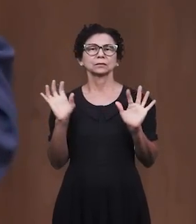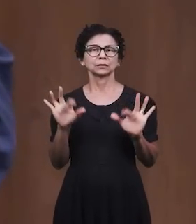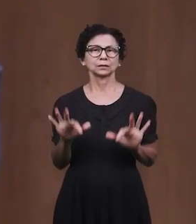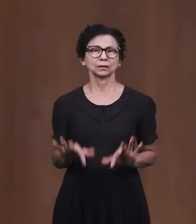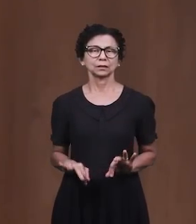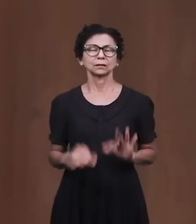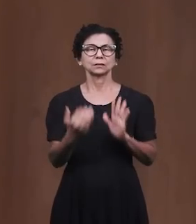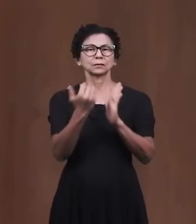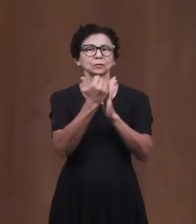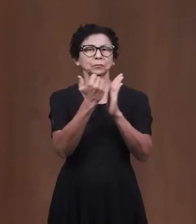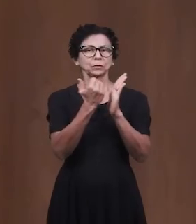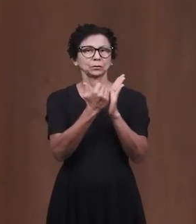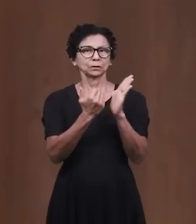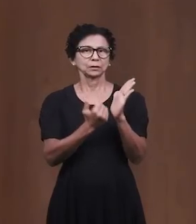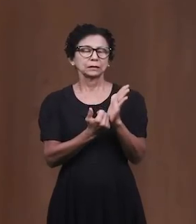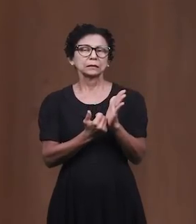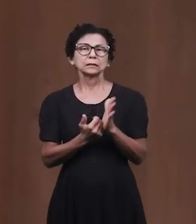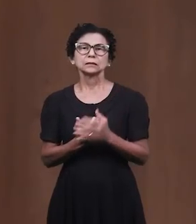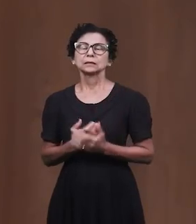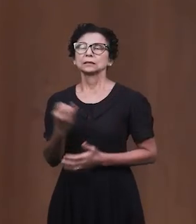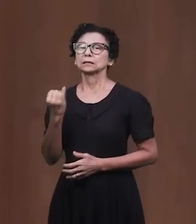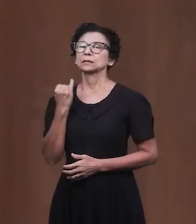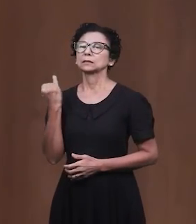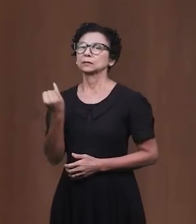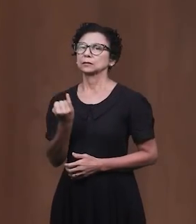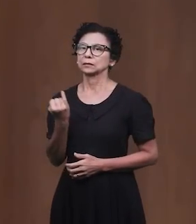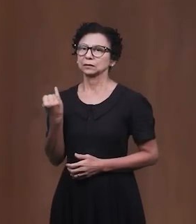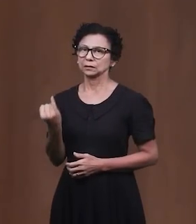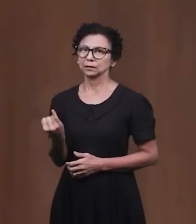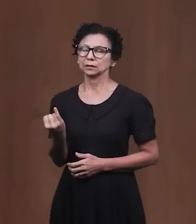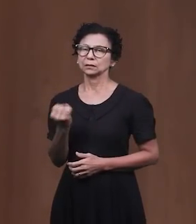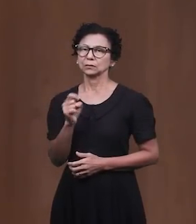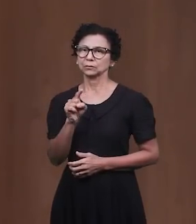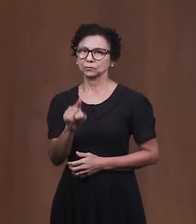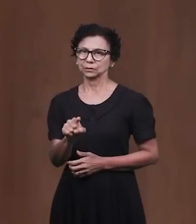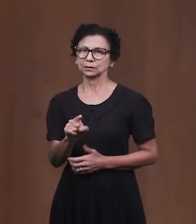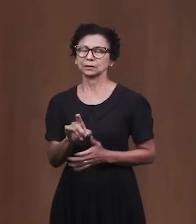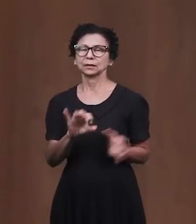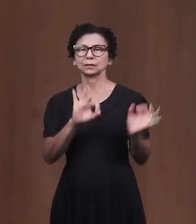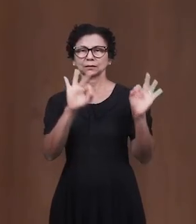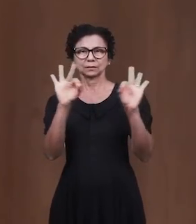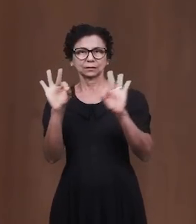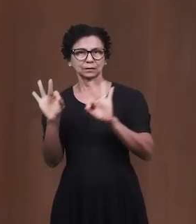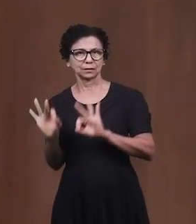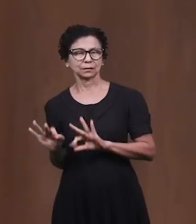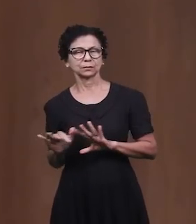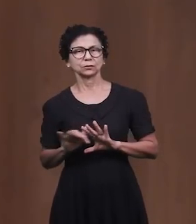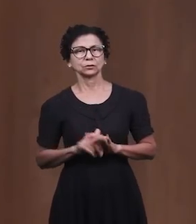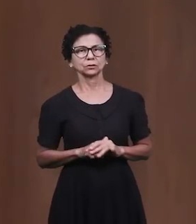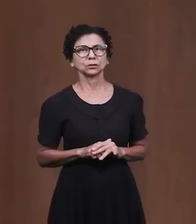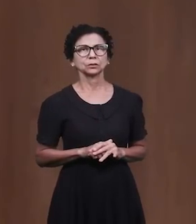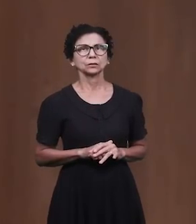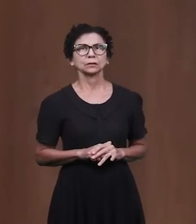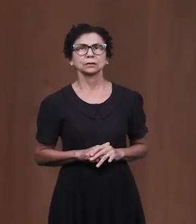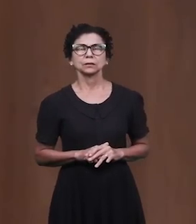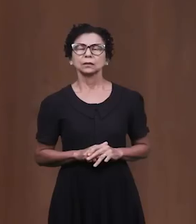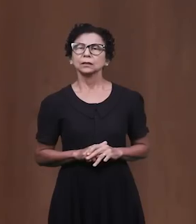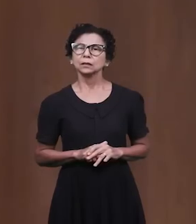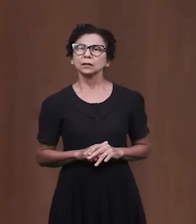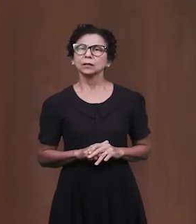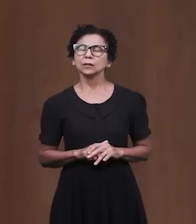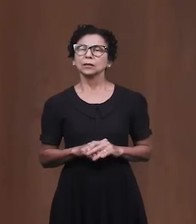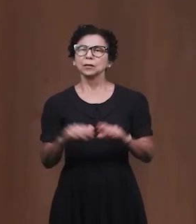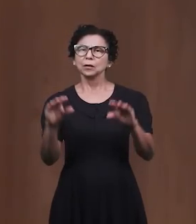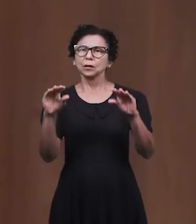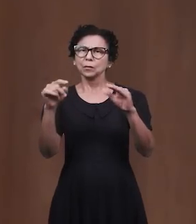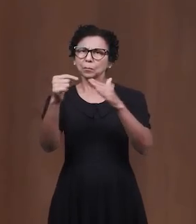esse programa e é importante você que nos vê, que nos assiste, que mande a sua